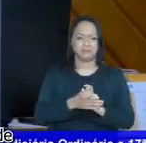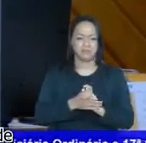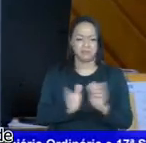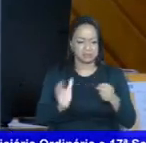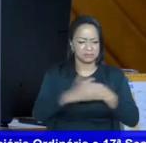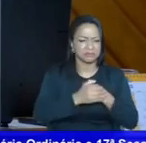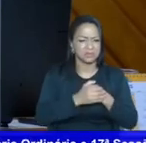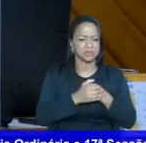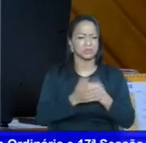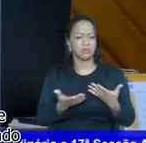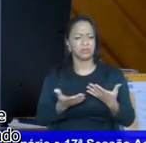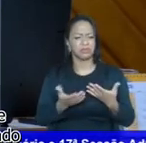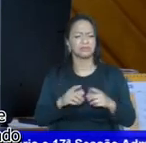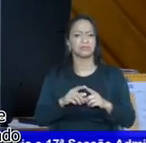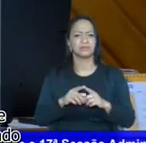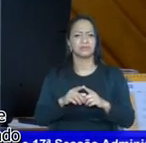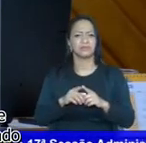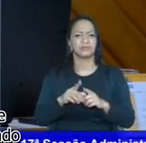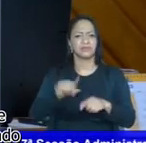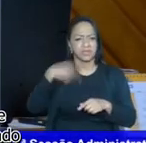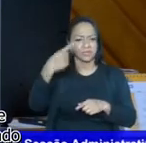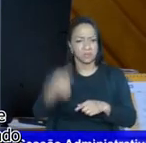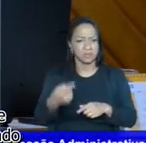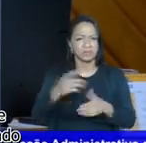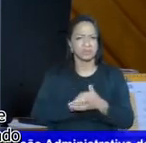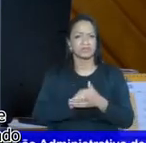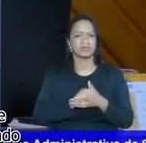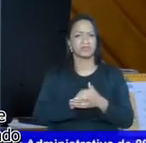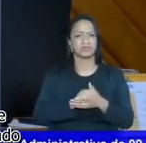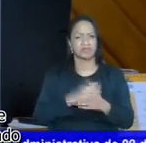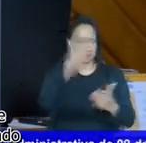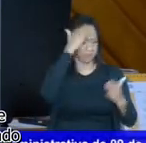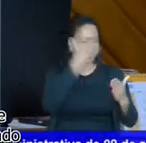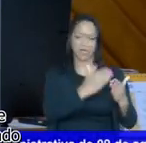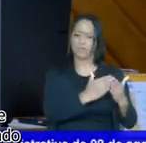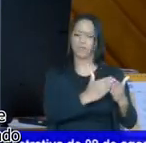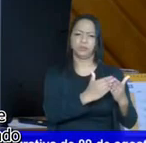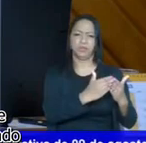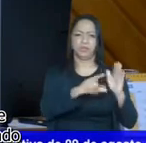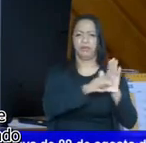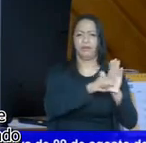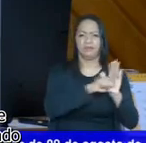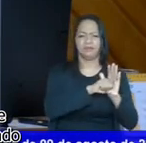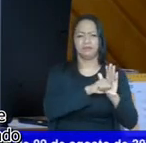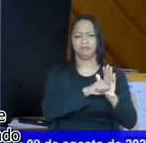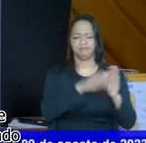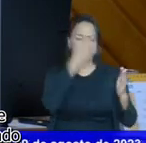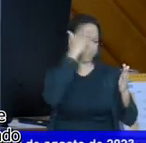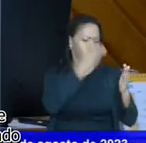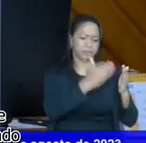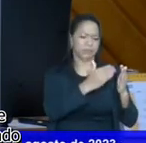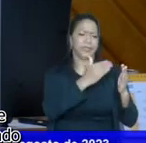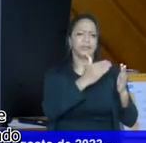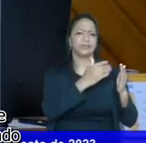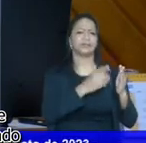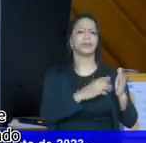de obscuridade, para, eventualmente, transgredir a norma, e nesse ponto, ao transgredir a norma,